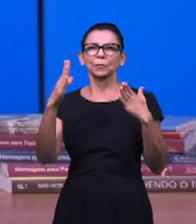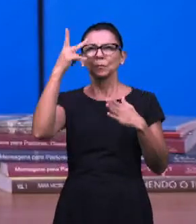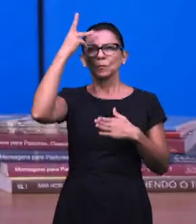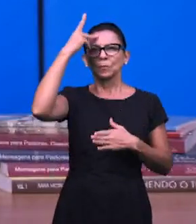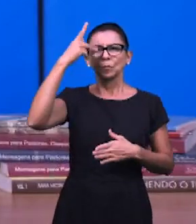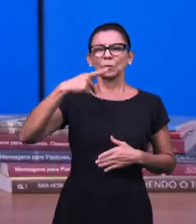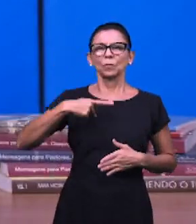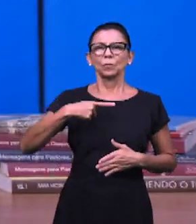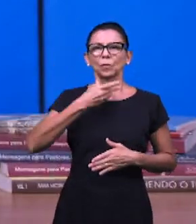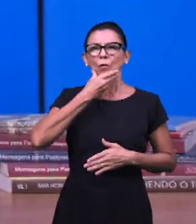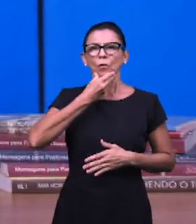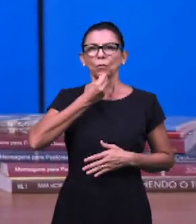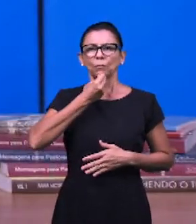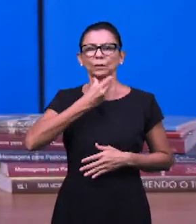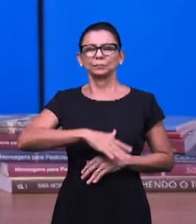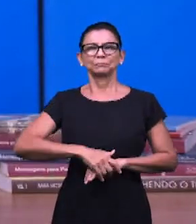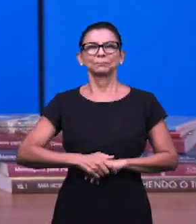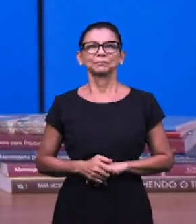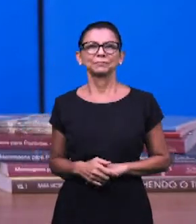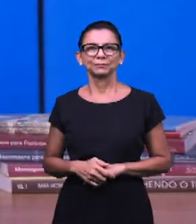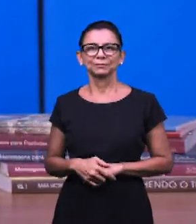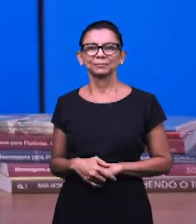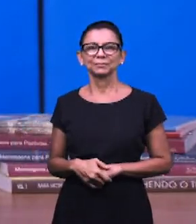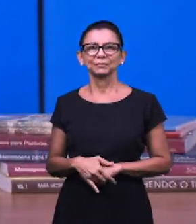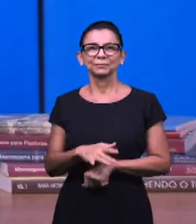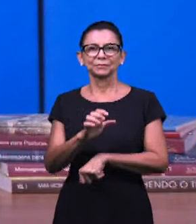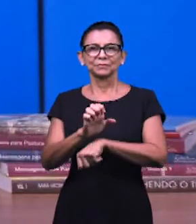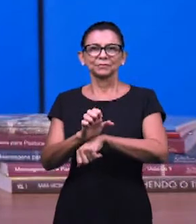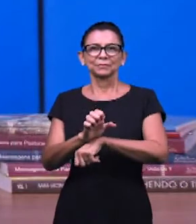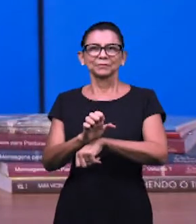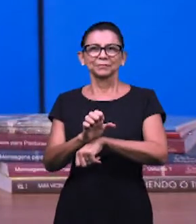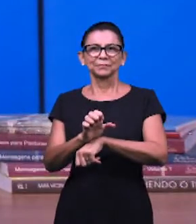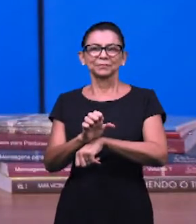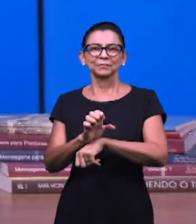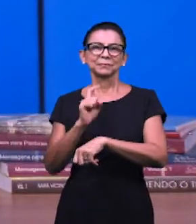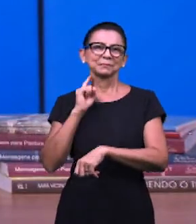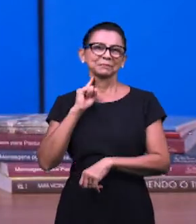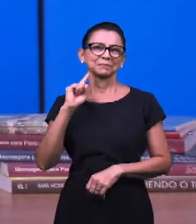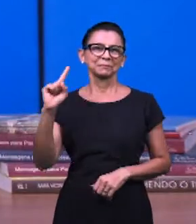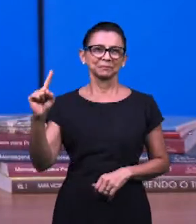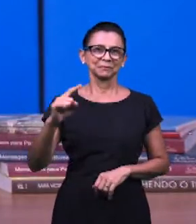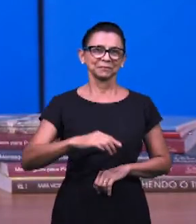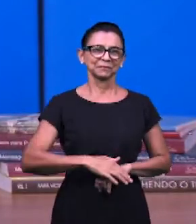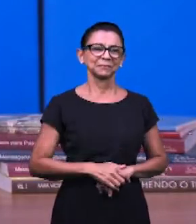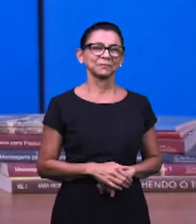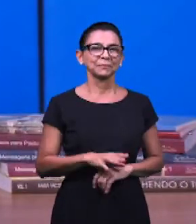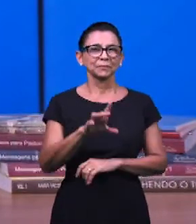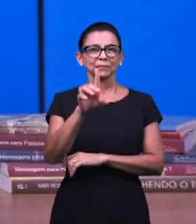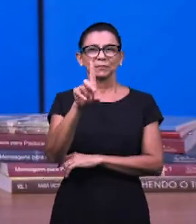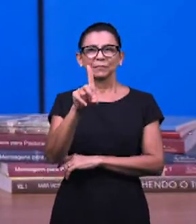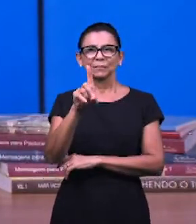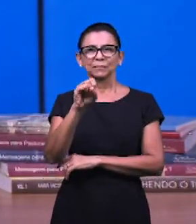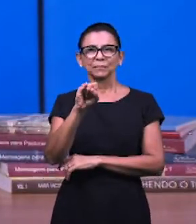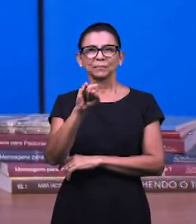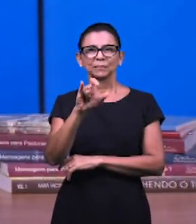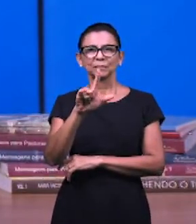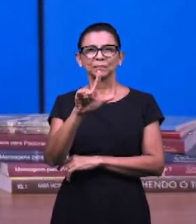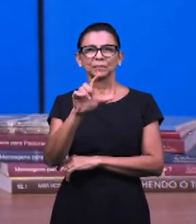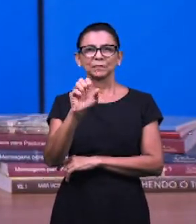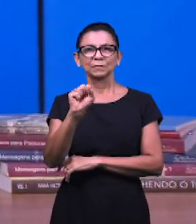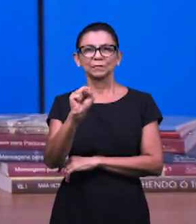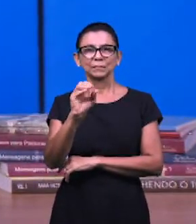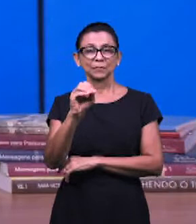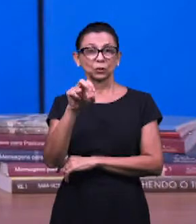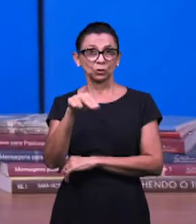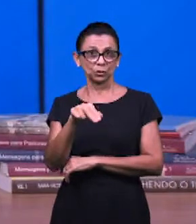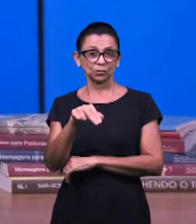a essa pergunta, e essa resposta vem lá do estado de Minas Gerais. Quem vai responder é o nosso irmão Dilson. O Dilson é